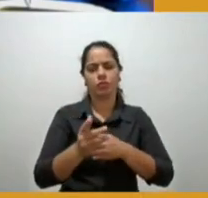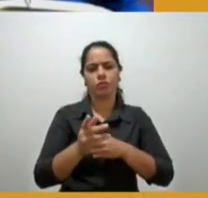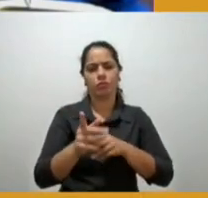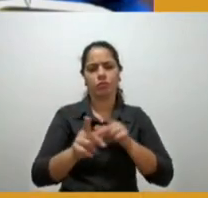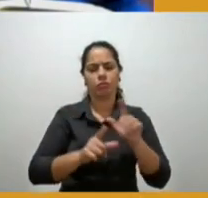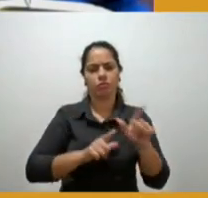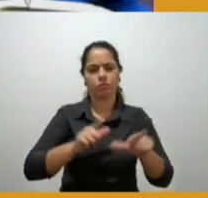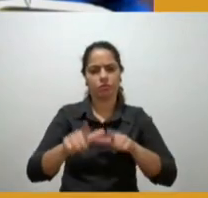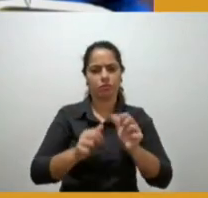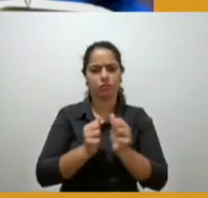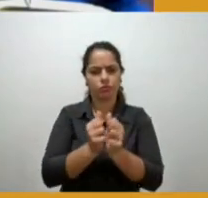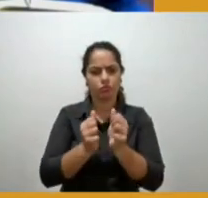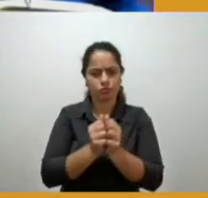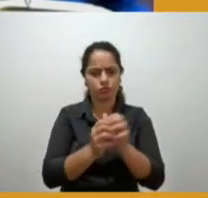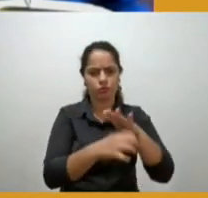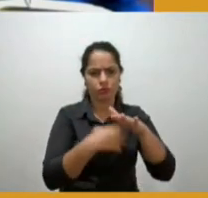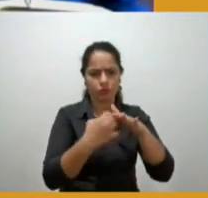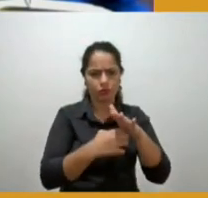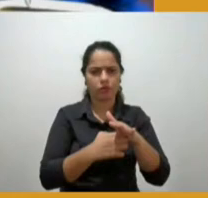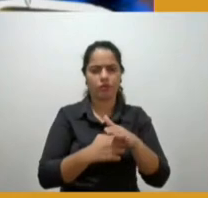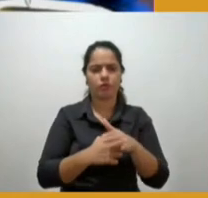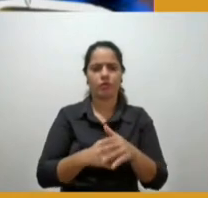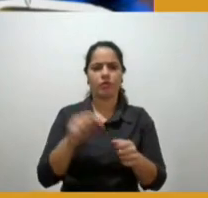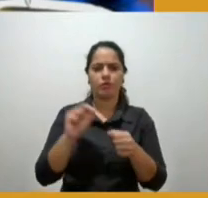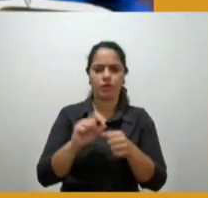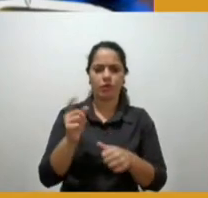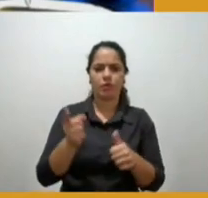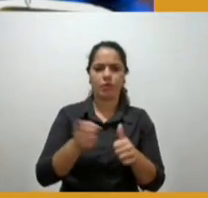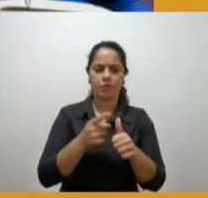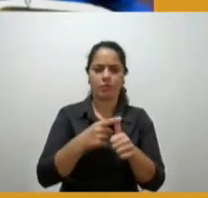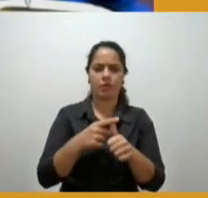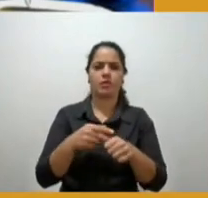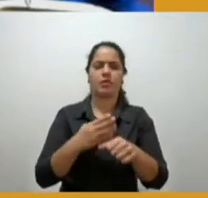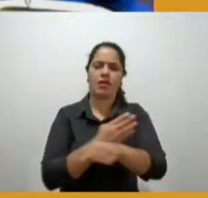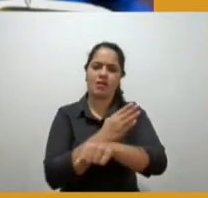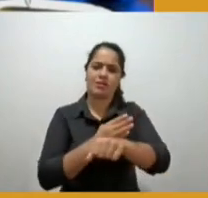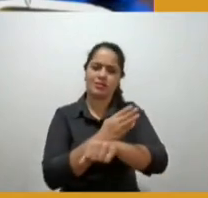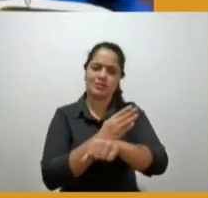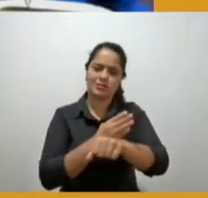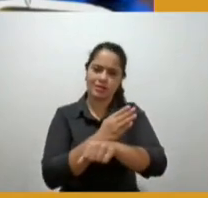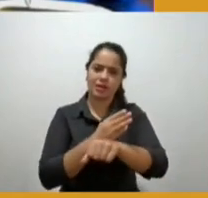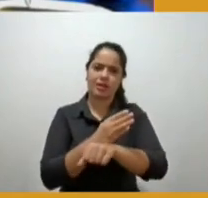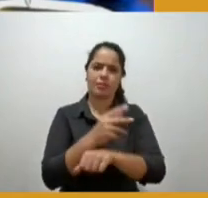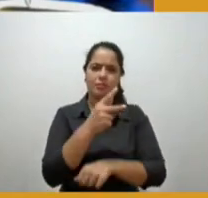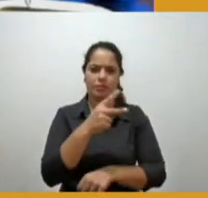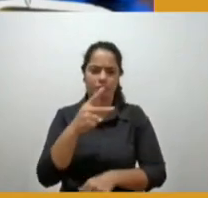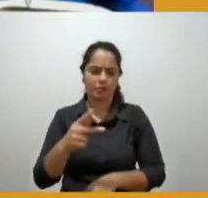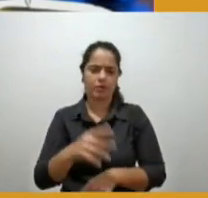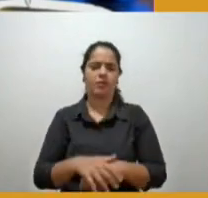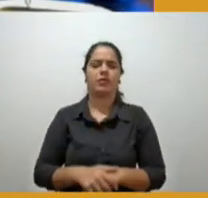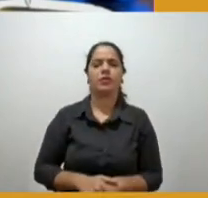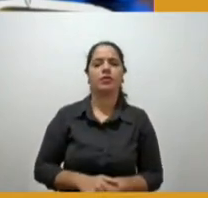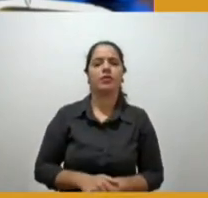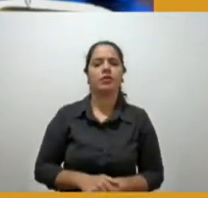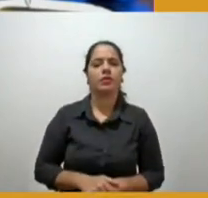fizemos a primeira PPP da Serra. A Serra hoje já tem rede de esgoto disponível em praticamente